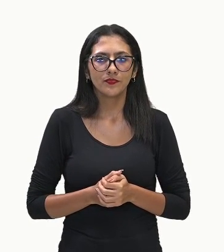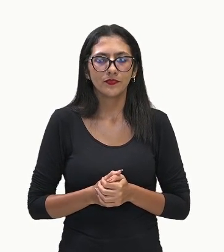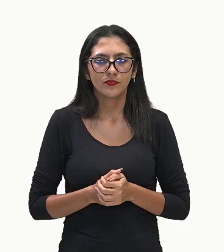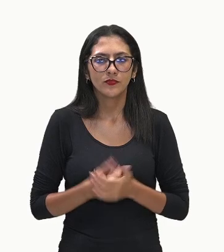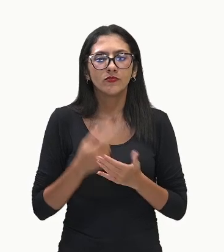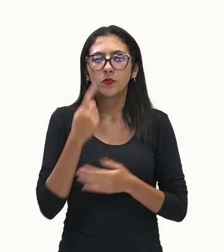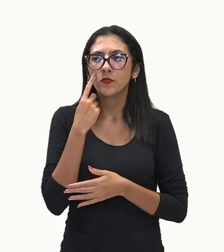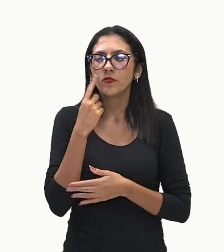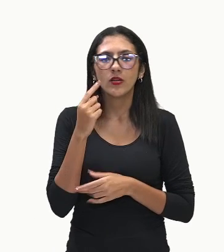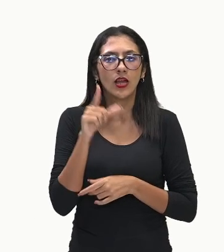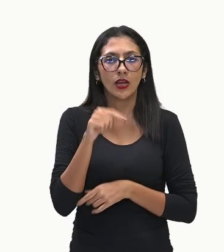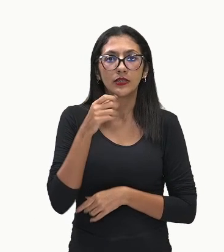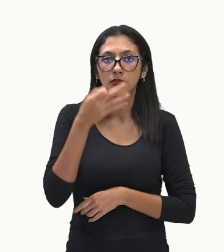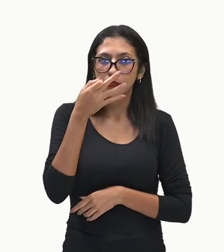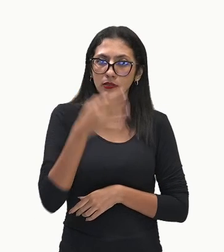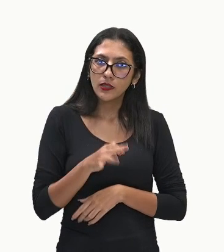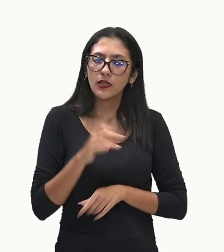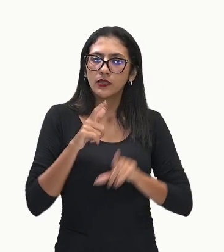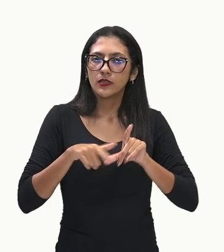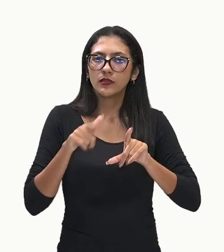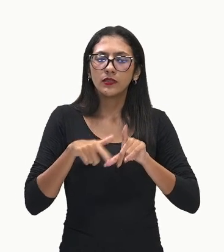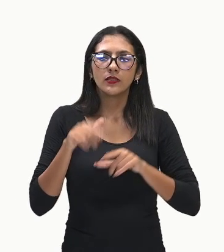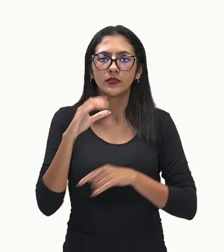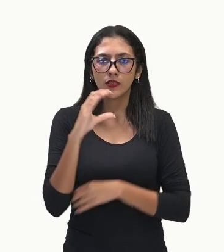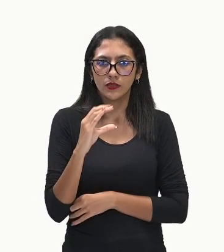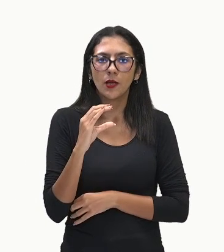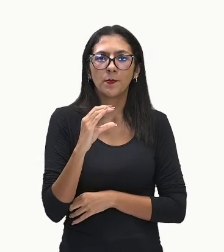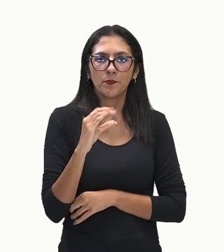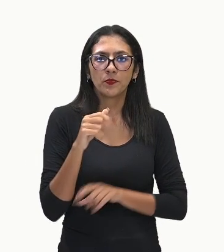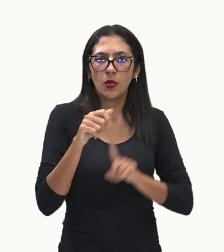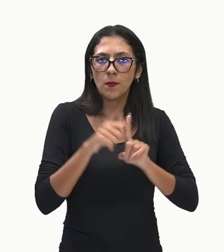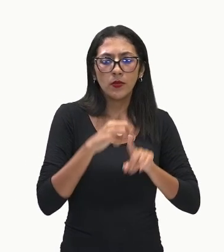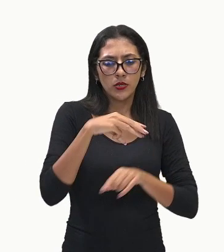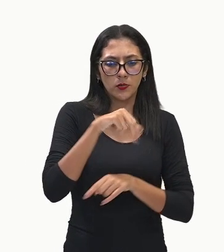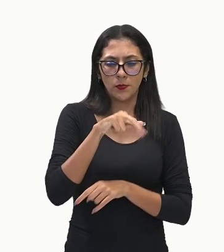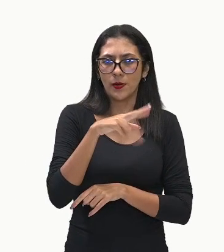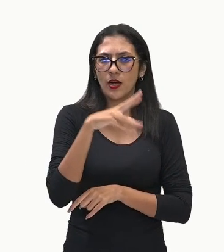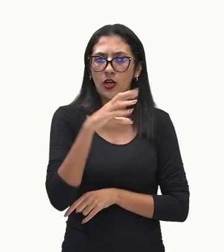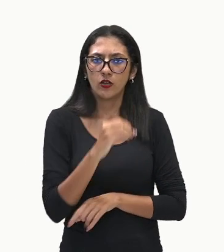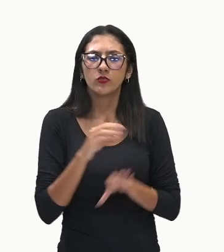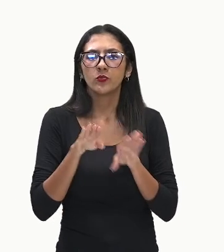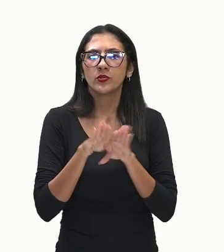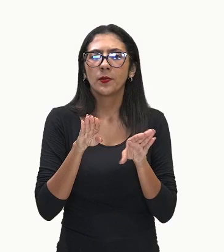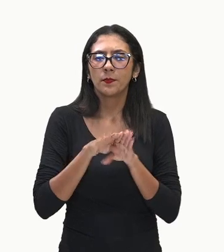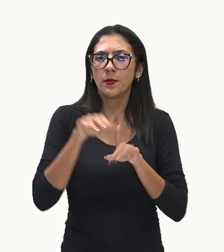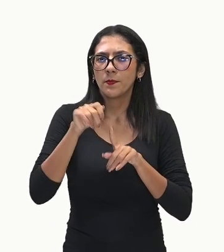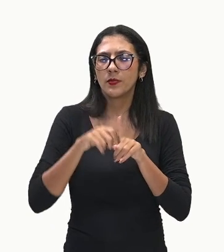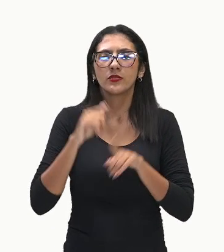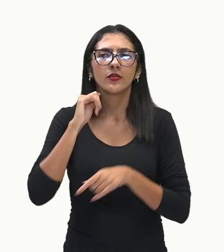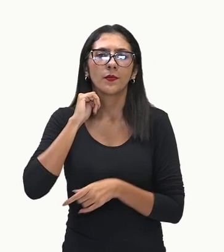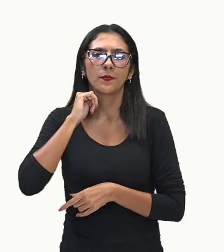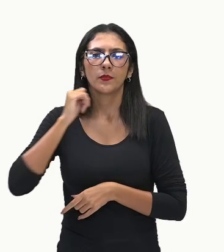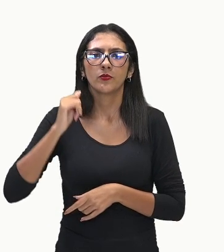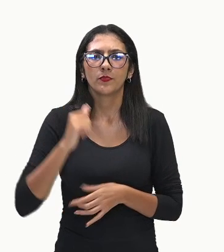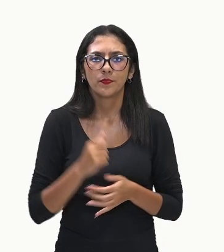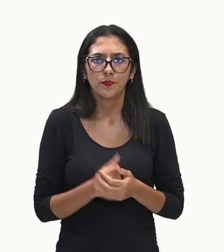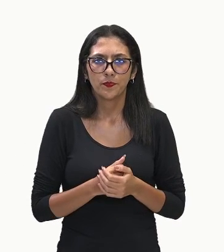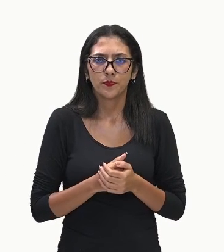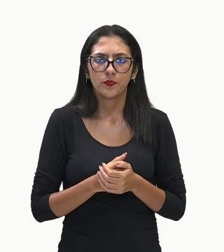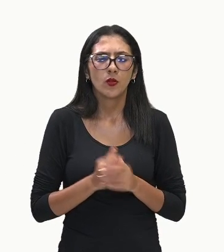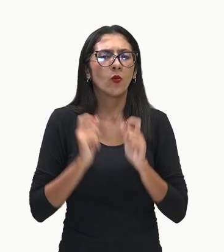que a alternativa correta é a letra C, março e abril. O que justifica essa resposta